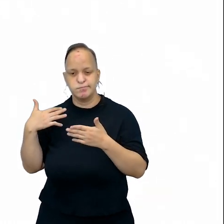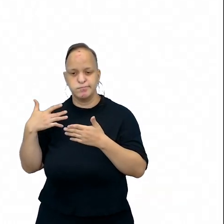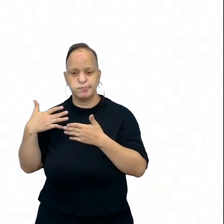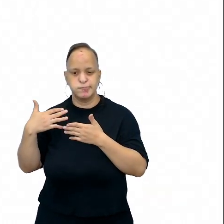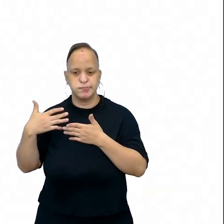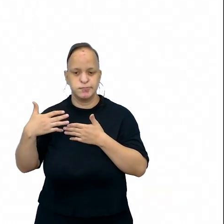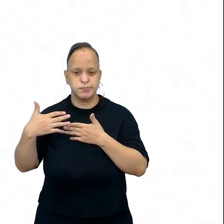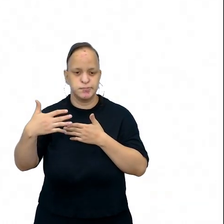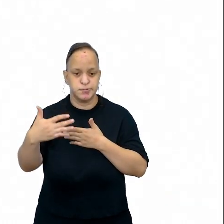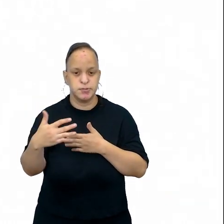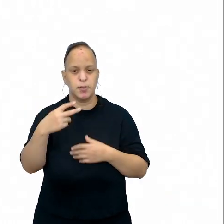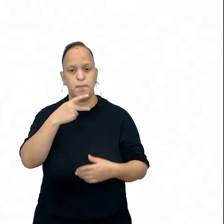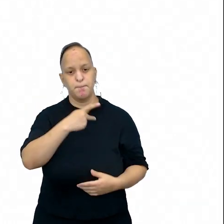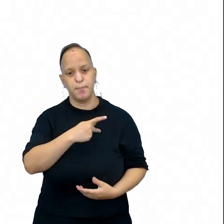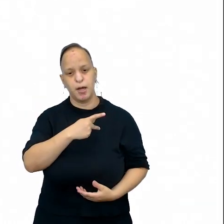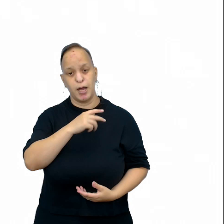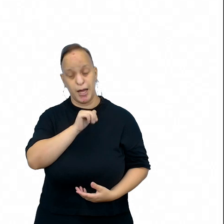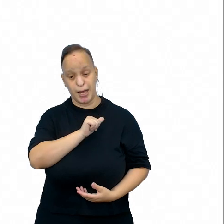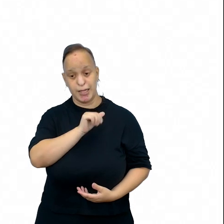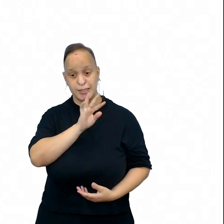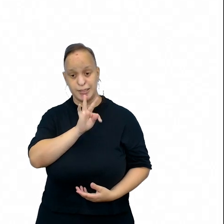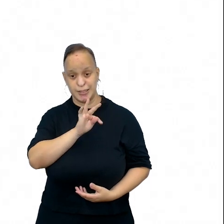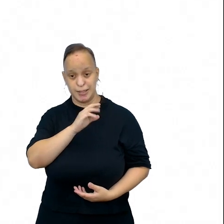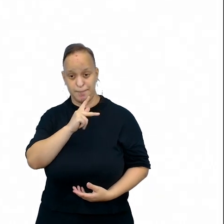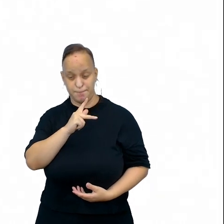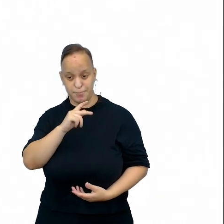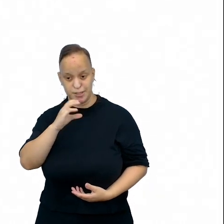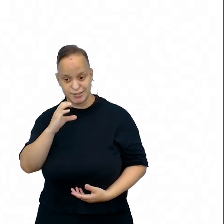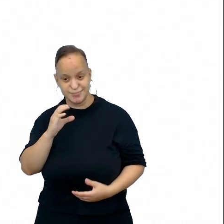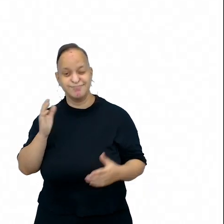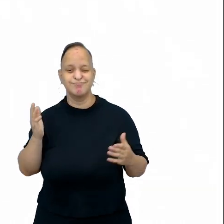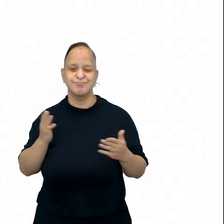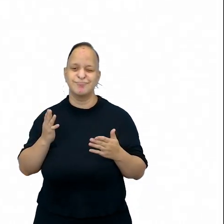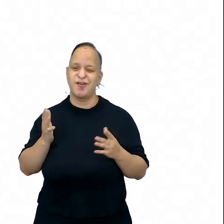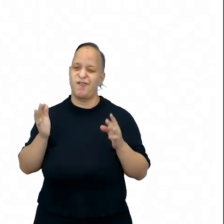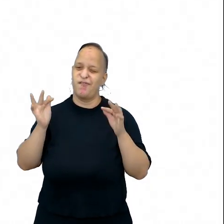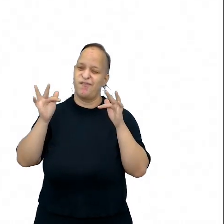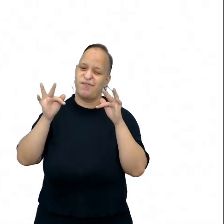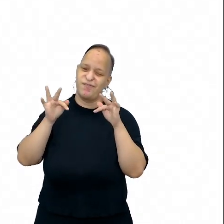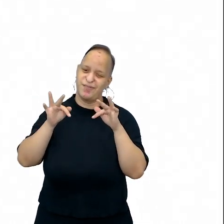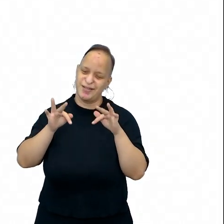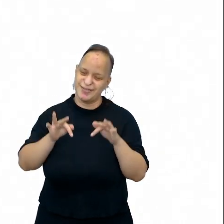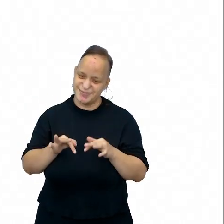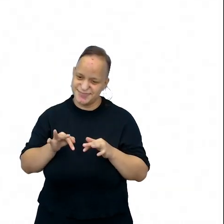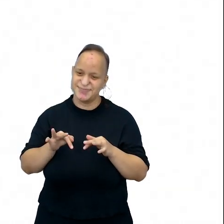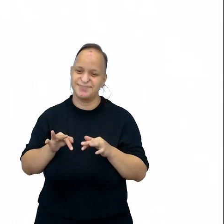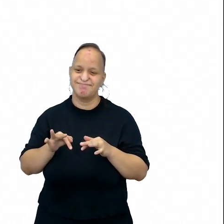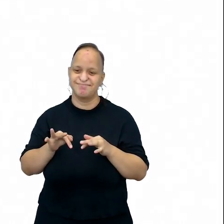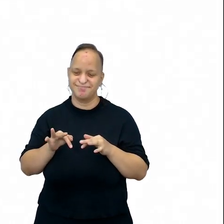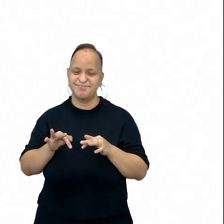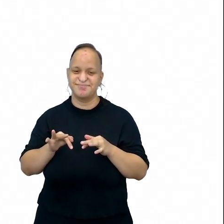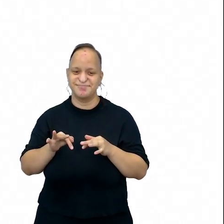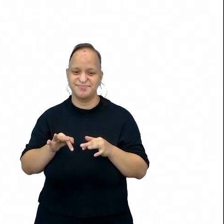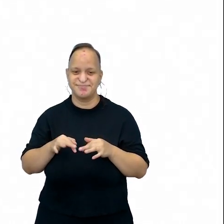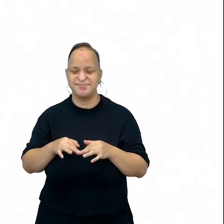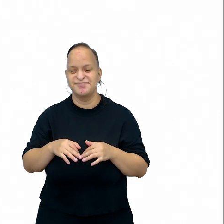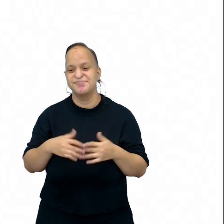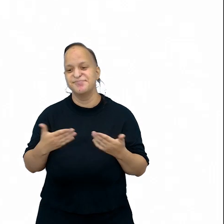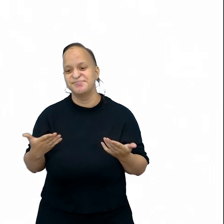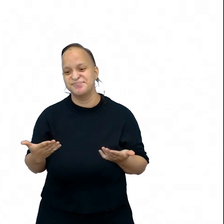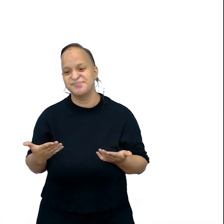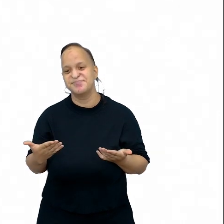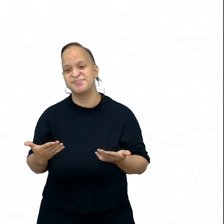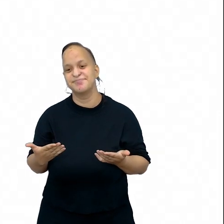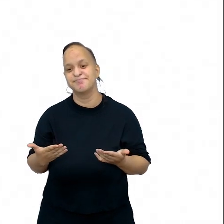a TPC. Neste momento, estamos encerrando o nosso movimento, né, que tivemos no